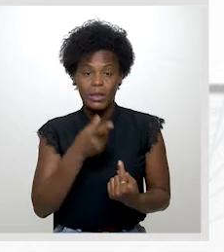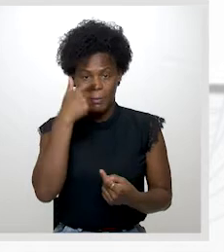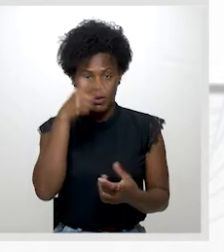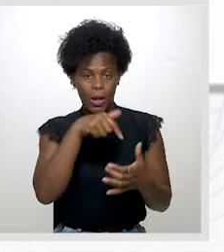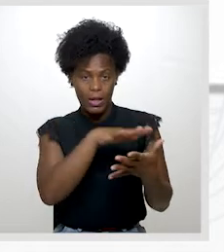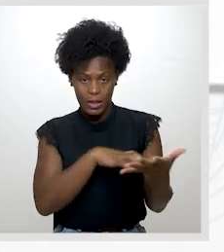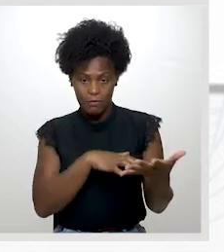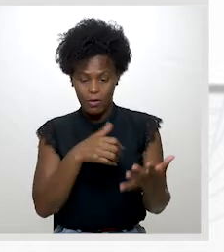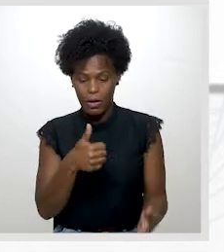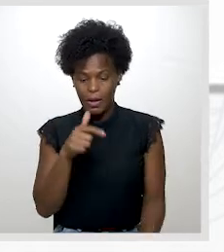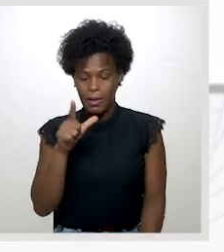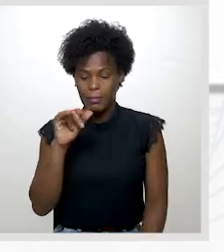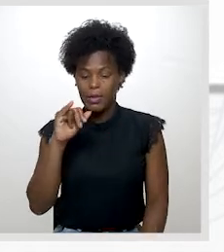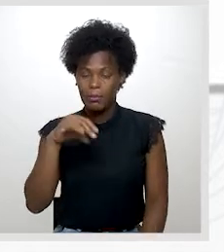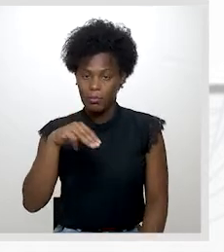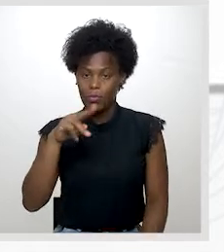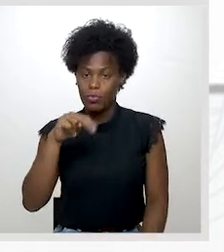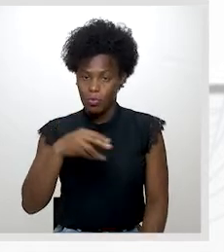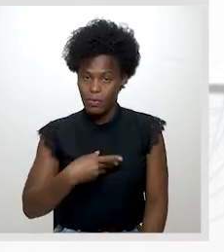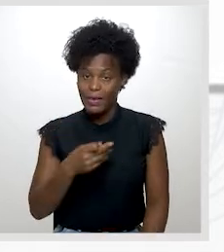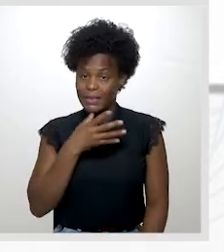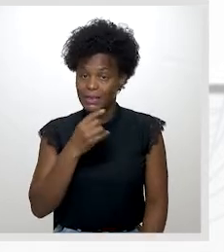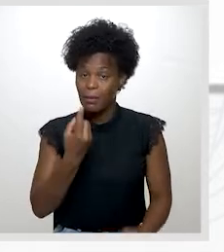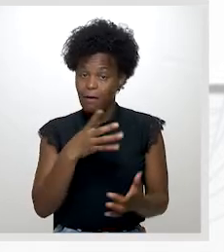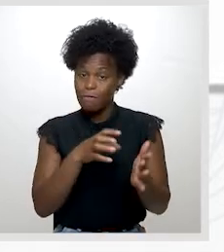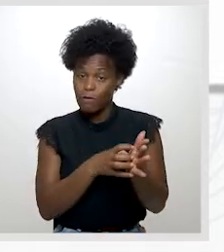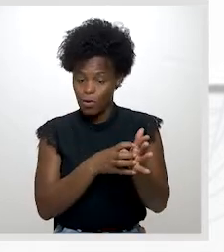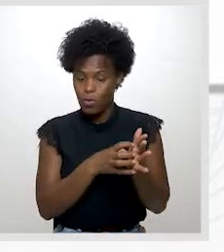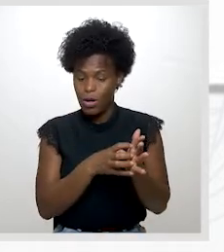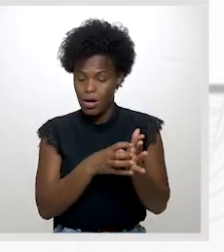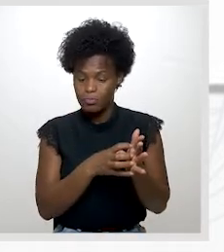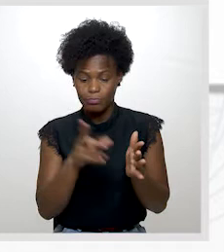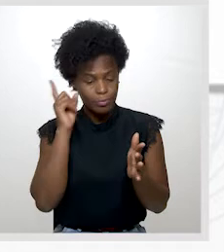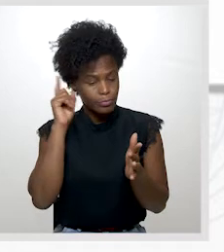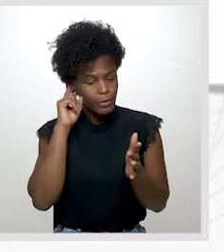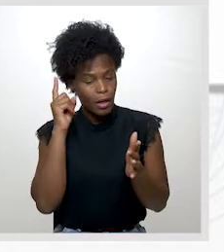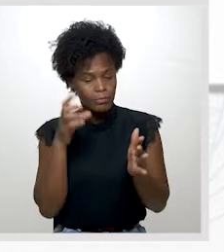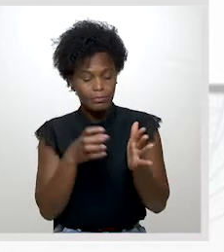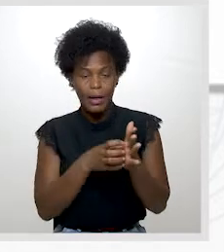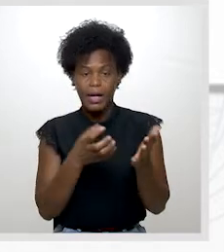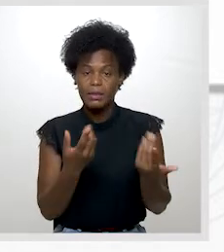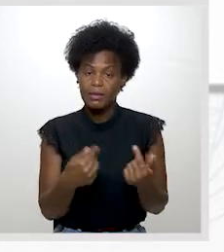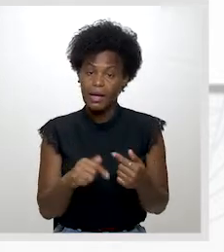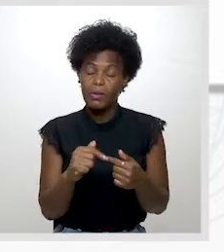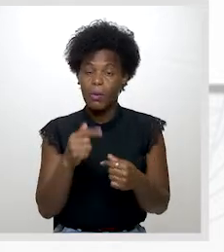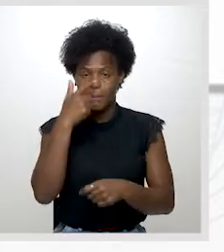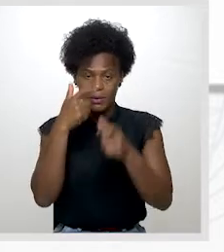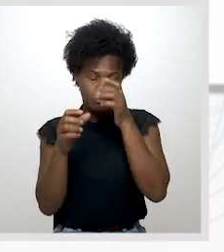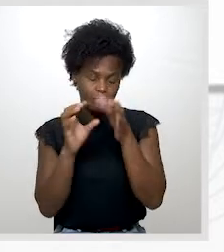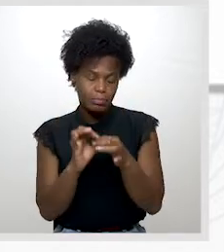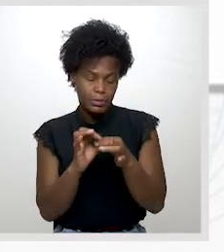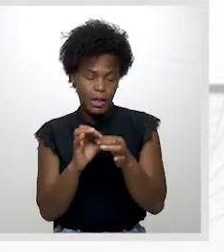Blimunda, diz ele, Blimunda é ao mesmo tempo uma figura de vitral e uma caricatura humaníssima